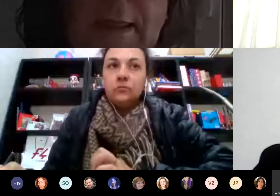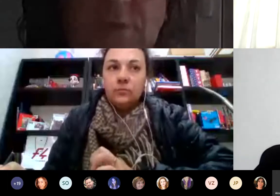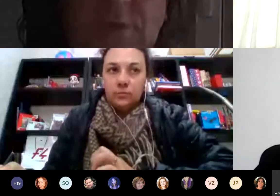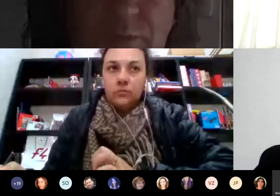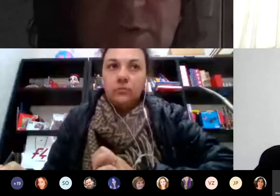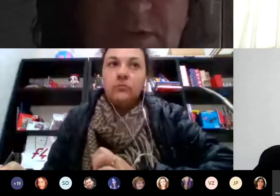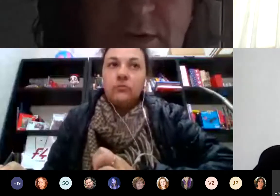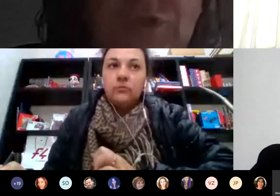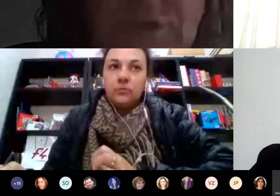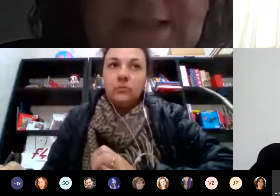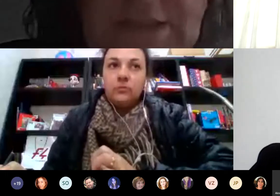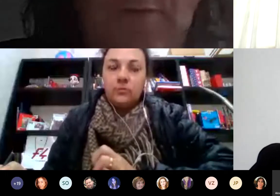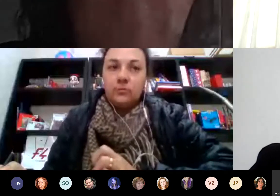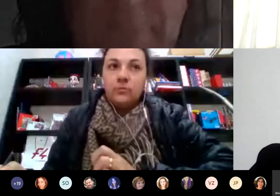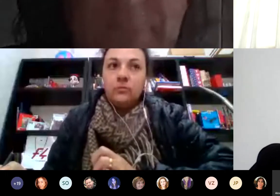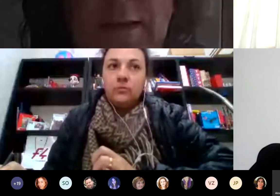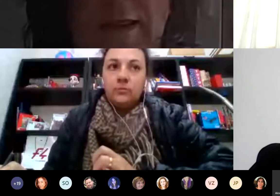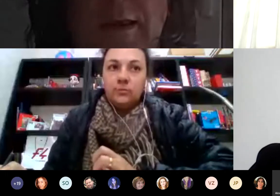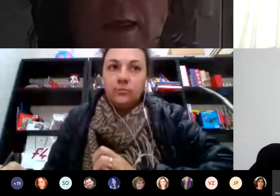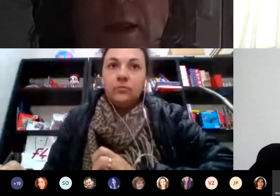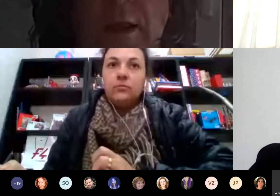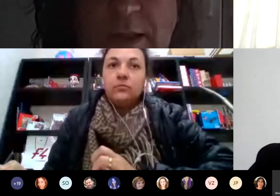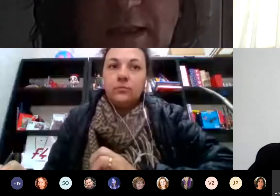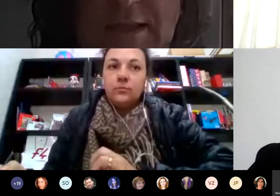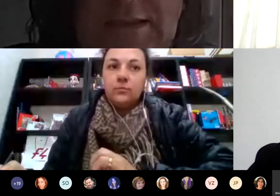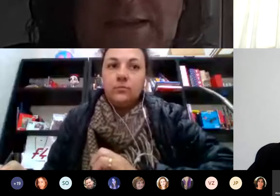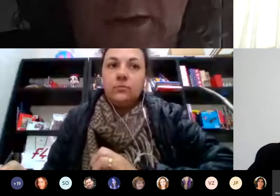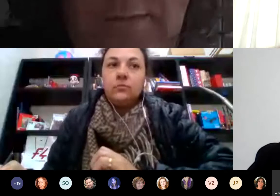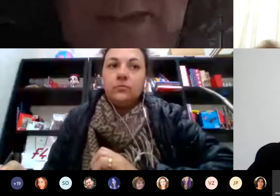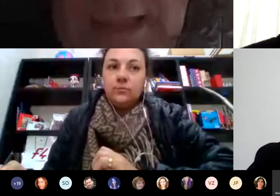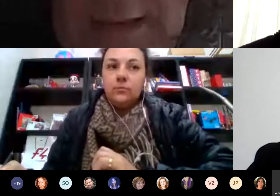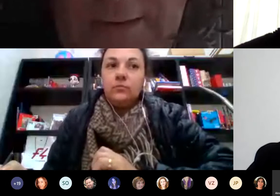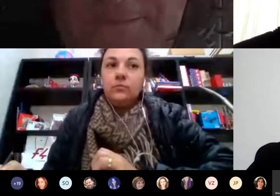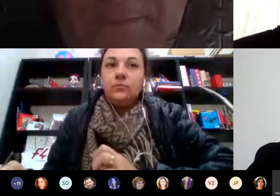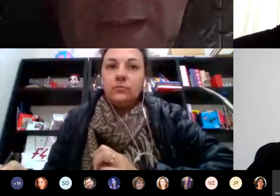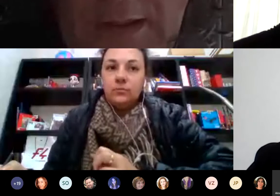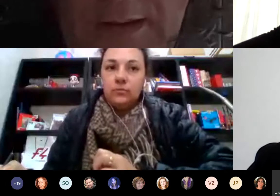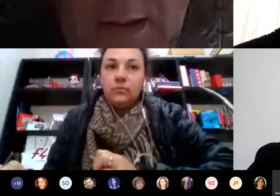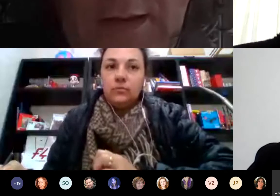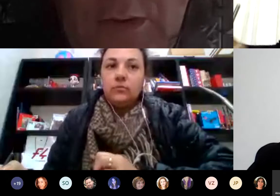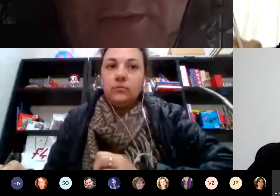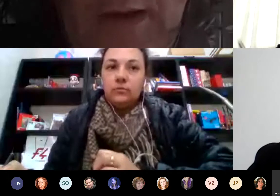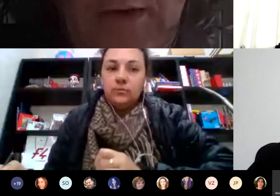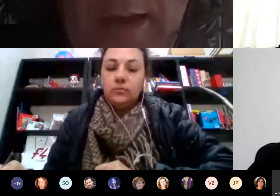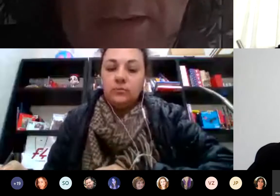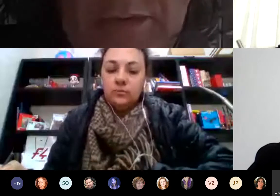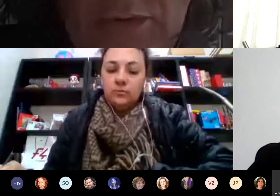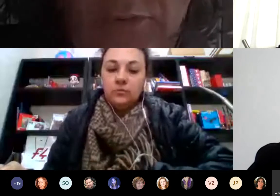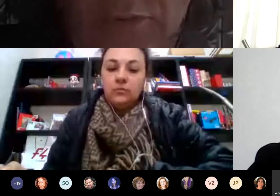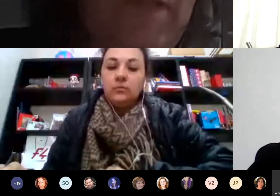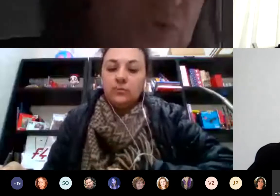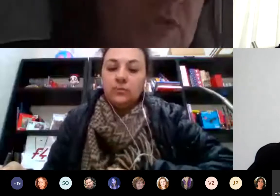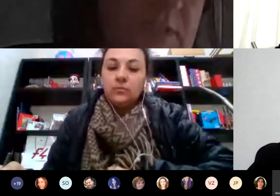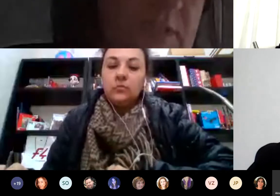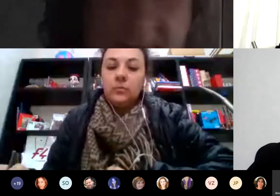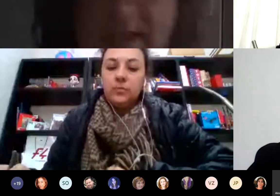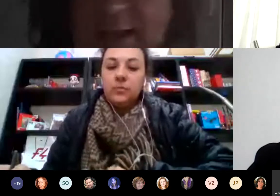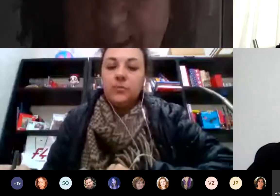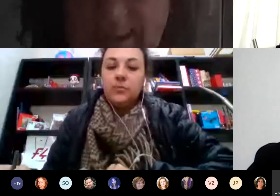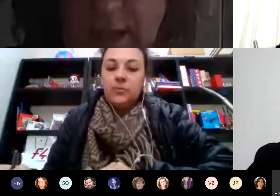outra. A ideia é que o processo de digitalização permite uma interação imediata entre humanos e não humanos.